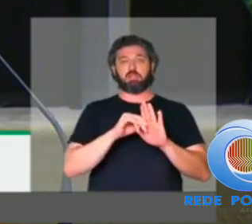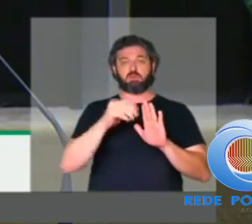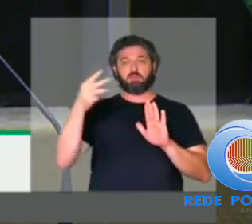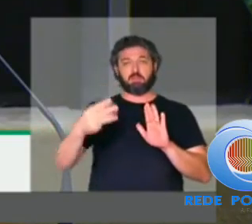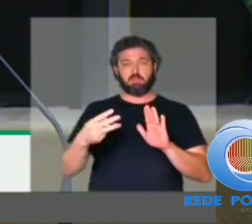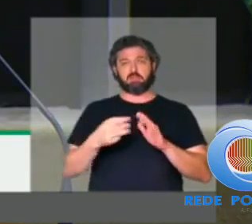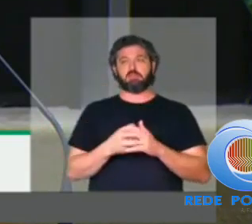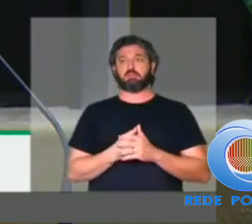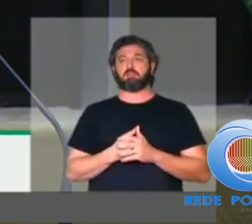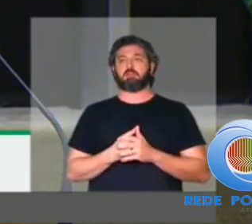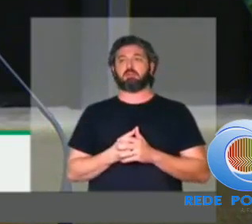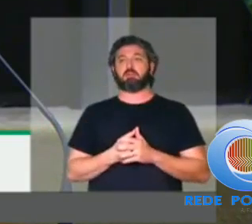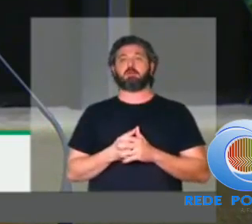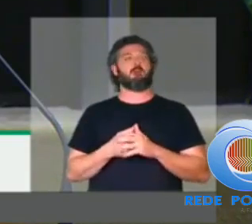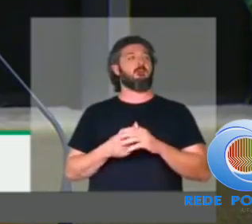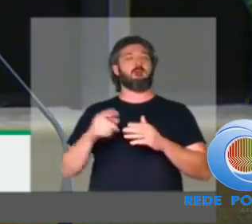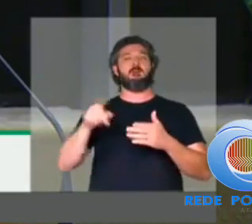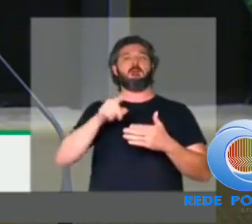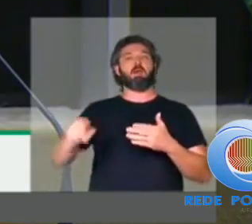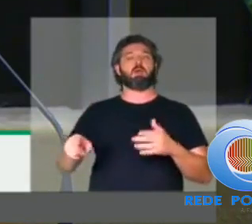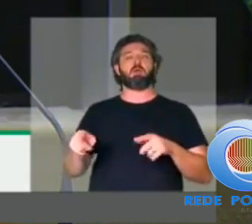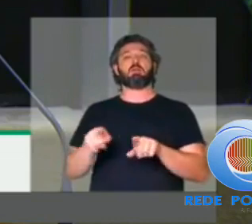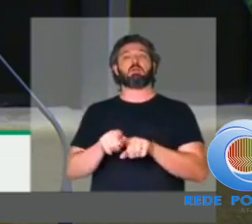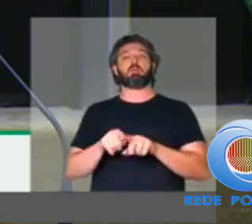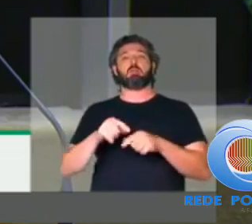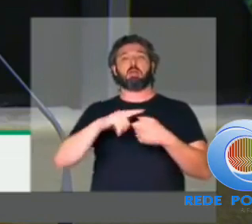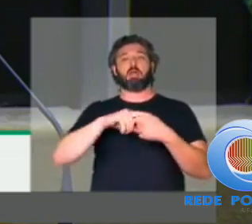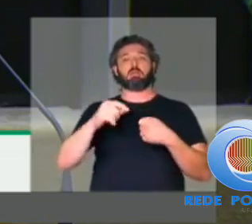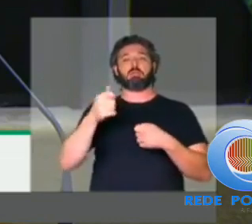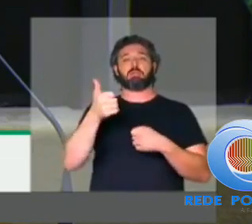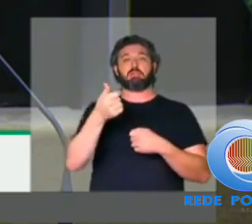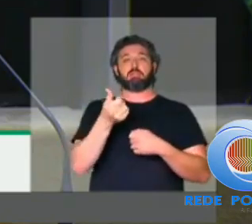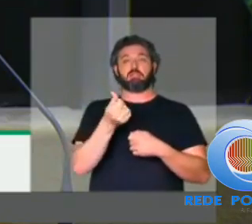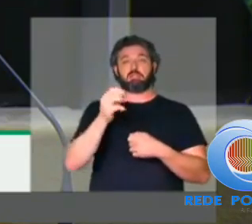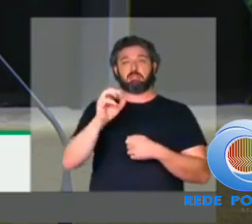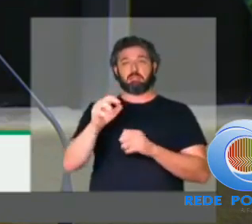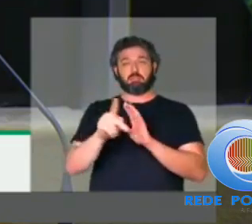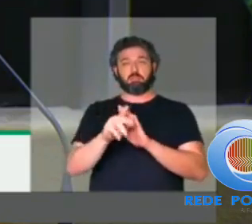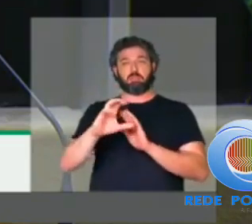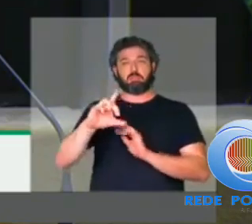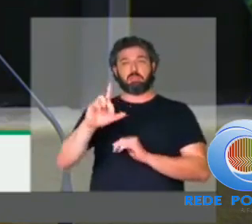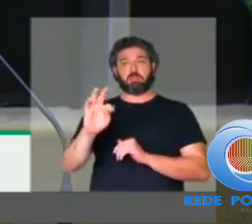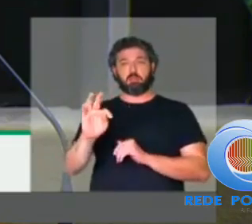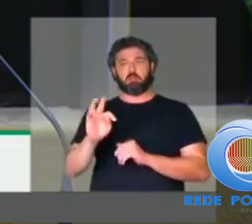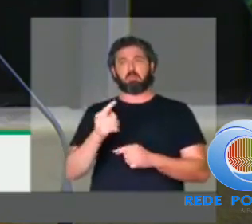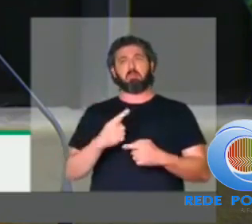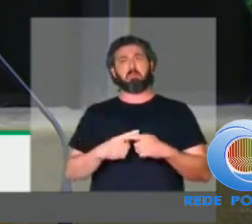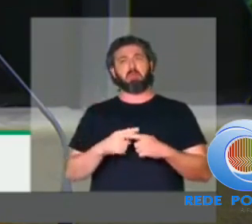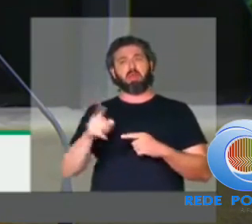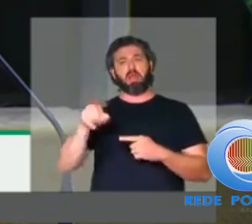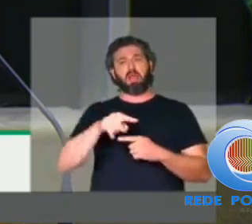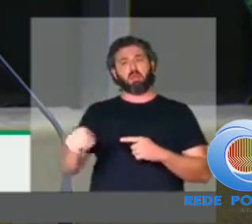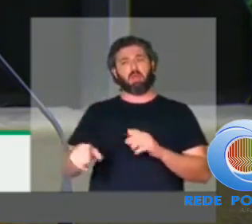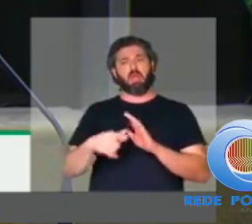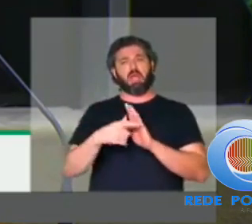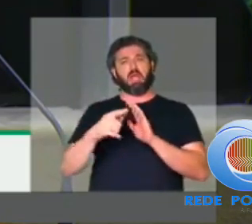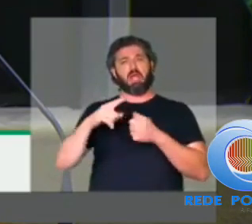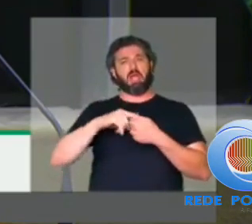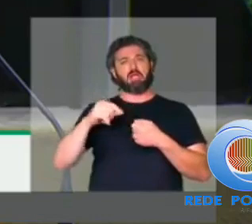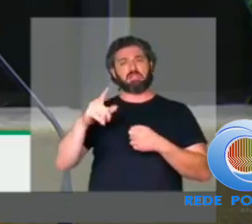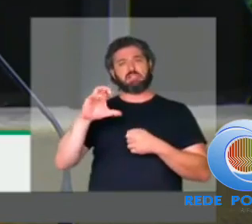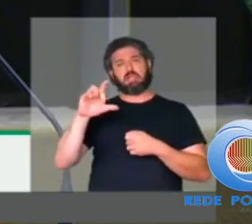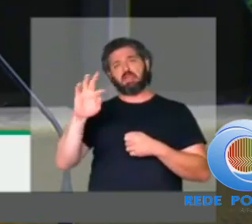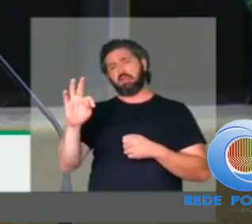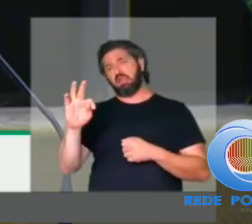inciso 3º, e fez a revogação do artigo 160 da CLT. Por que revogar um artigo da